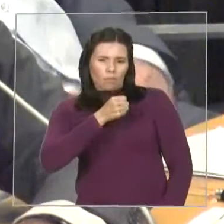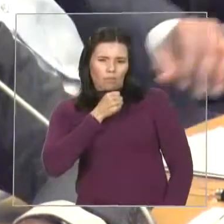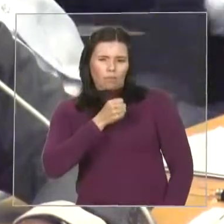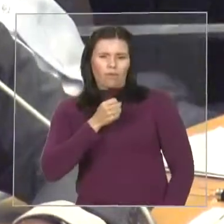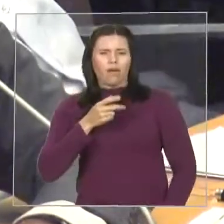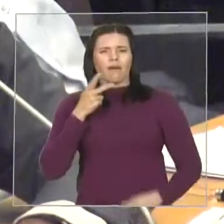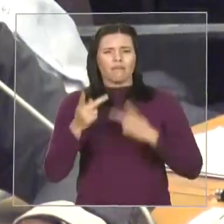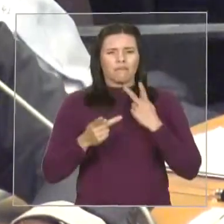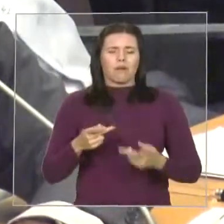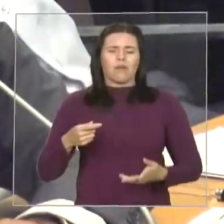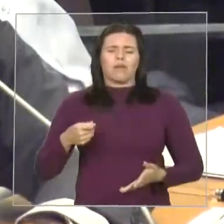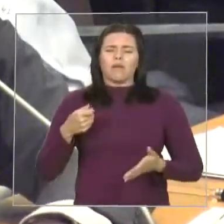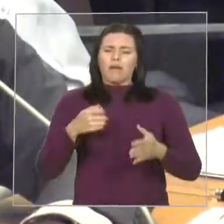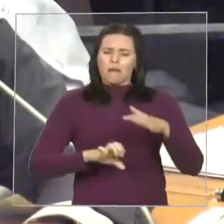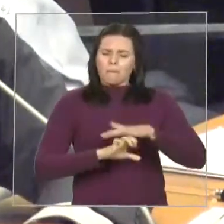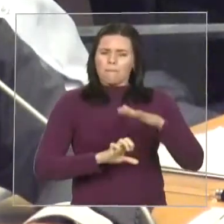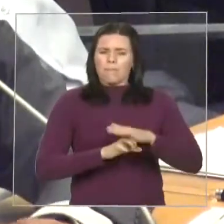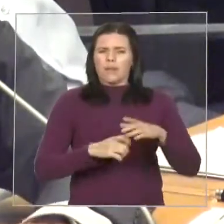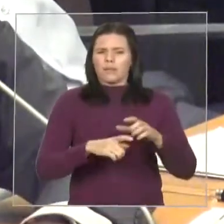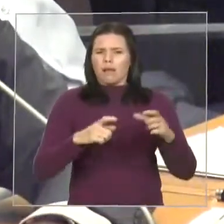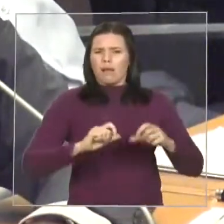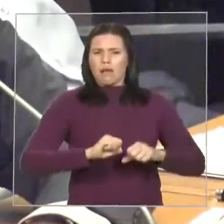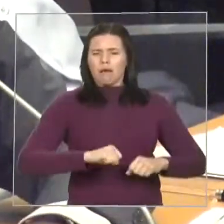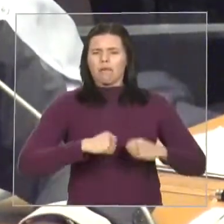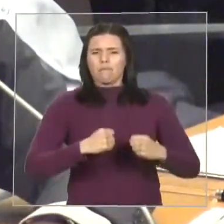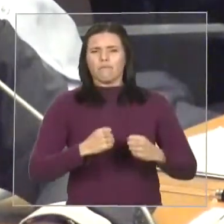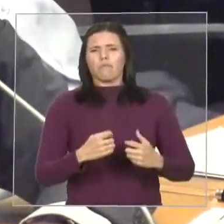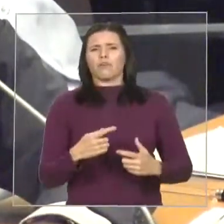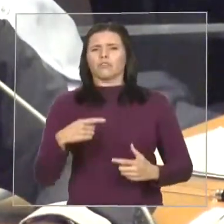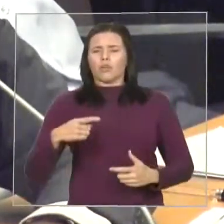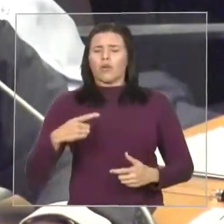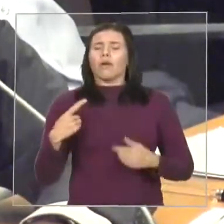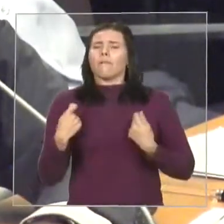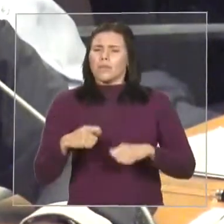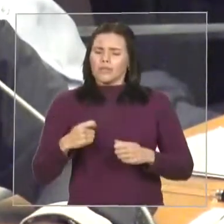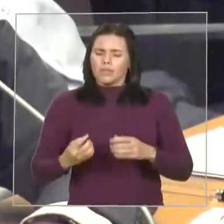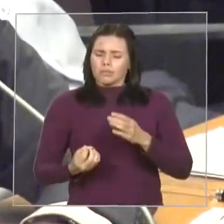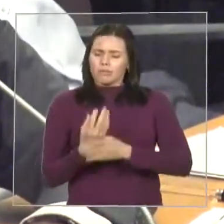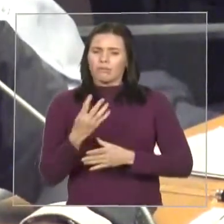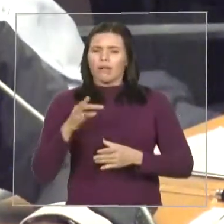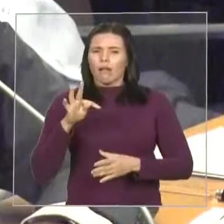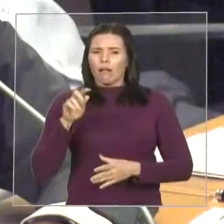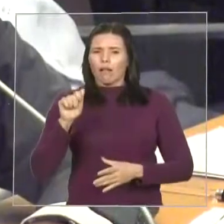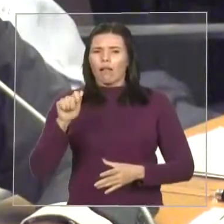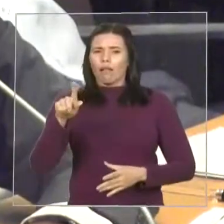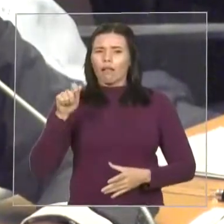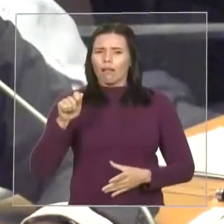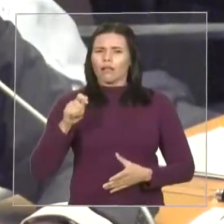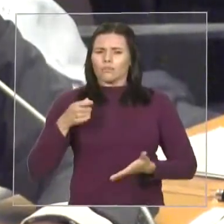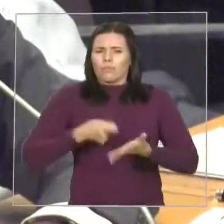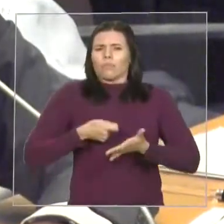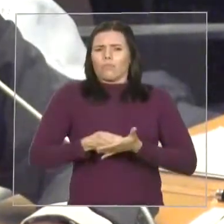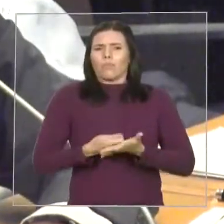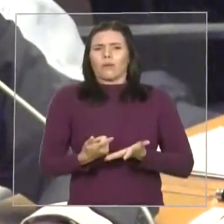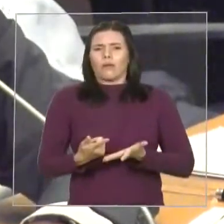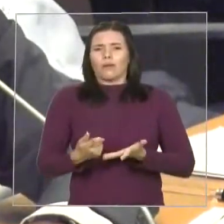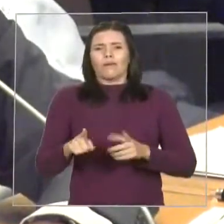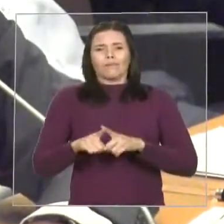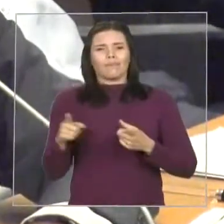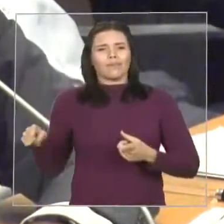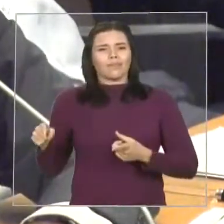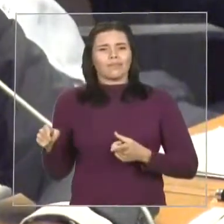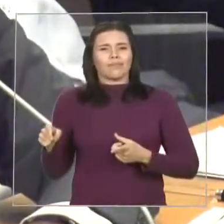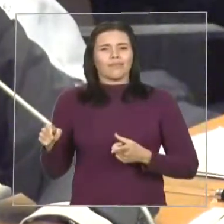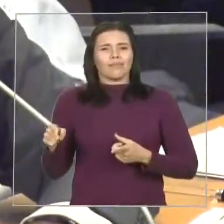grandes fortunas, de taxar os empresários, que tudo mudou, e ele faz justamente ao contrário. Aqui,